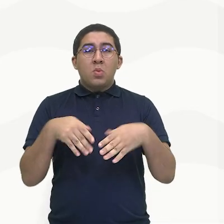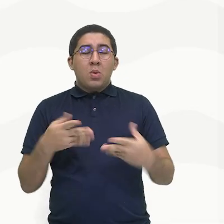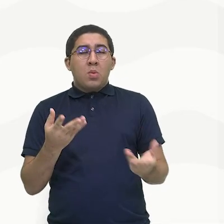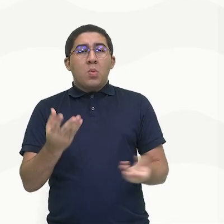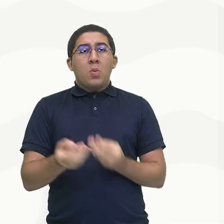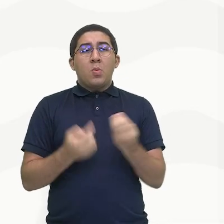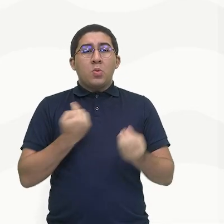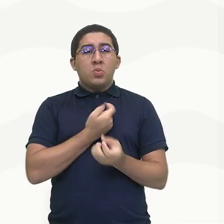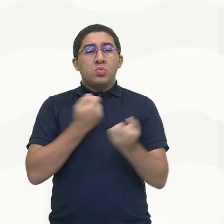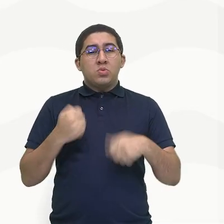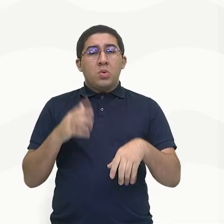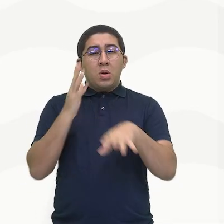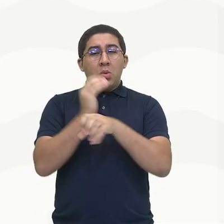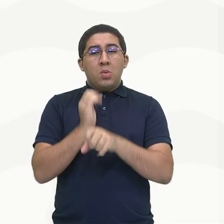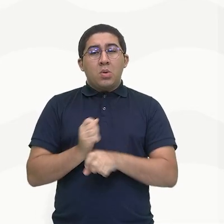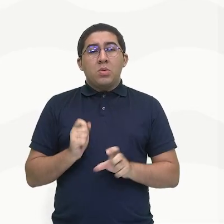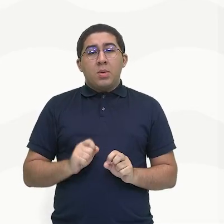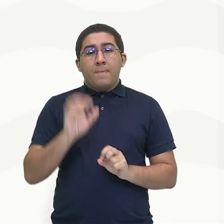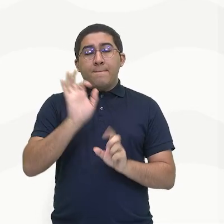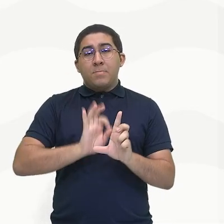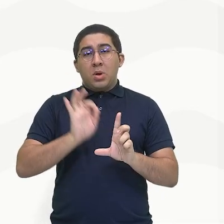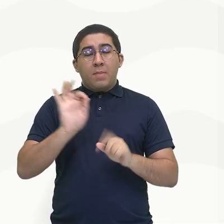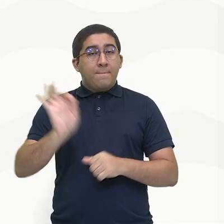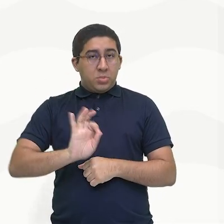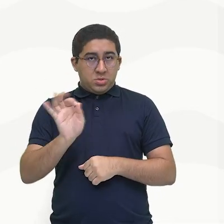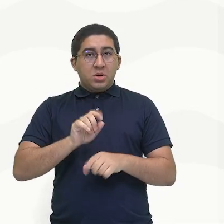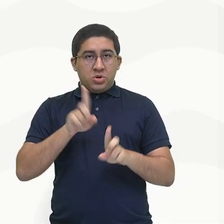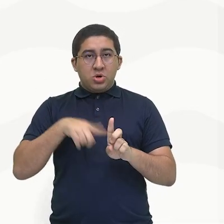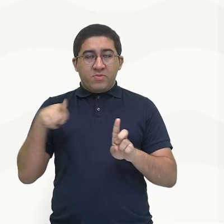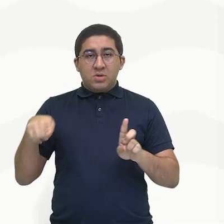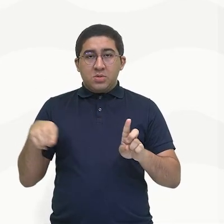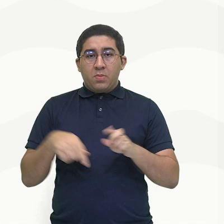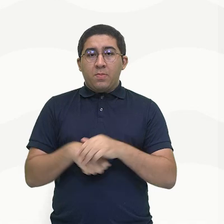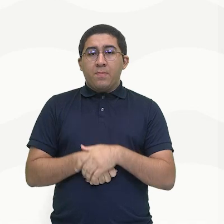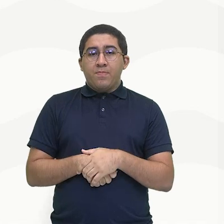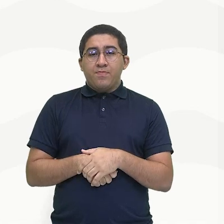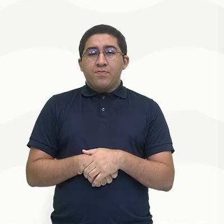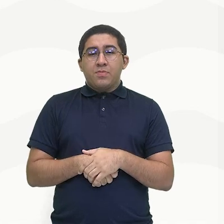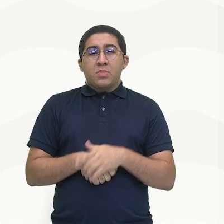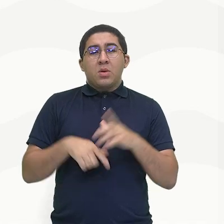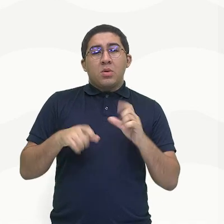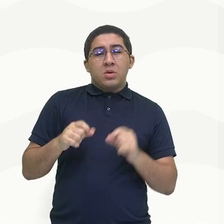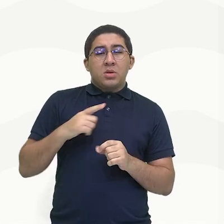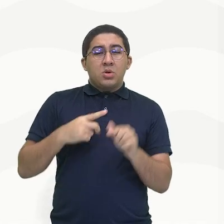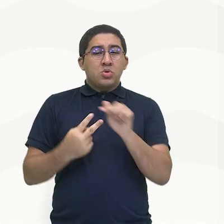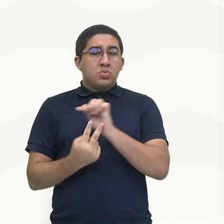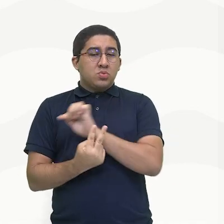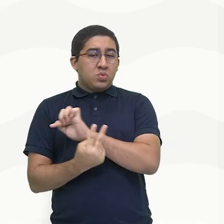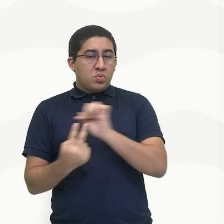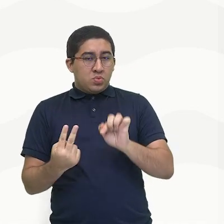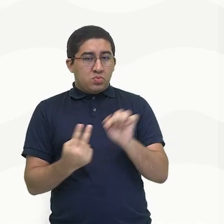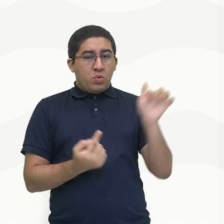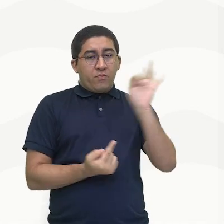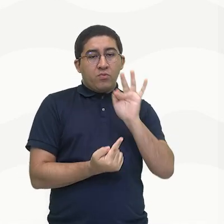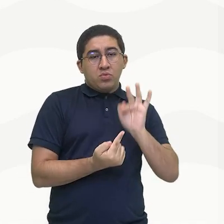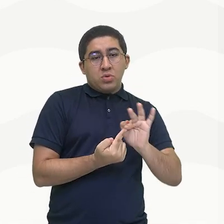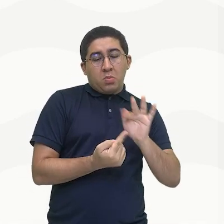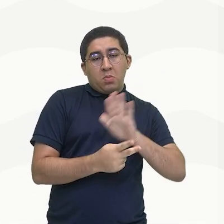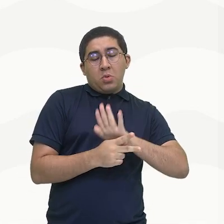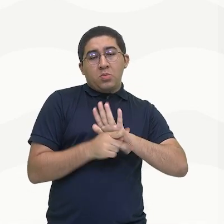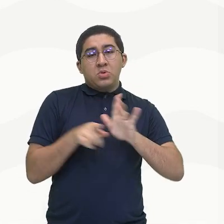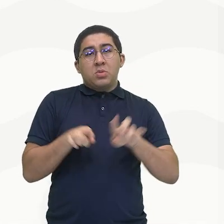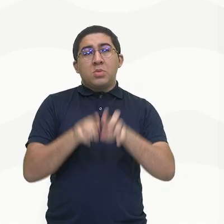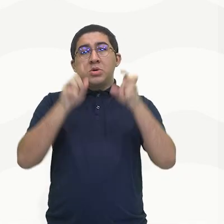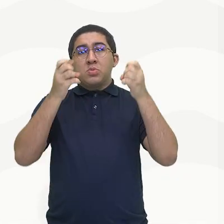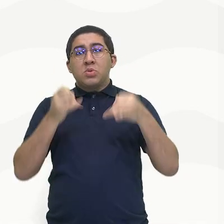pode calcular a taxa de variação. Ela é a média de 2 pontos de uma função e nos